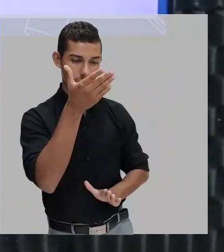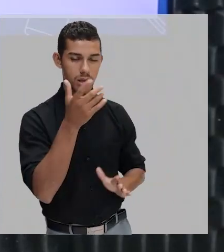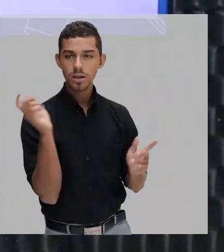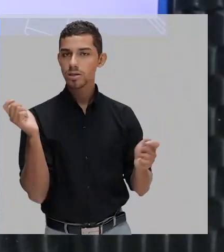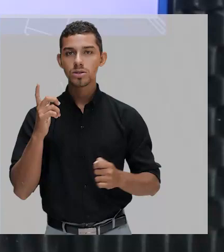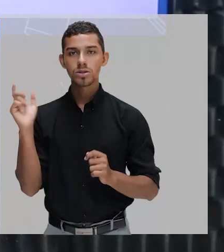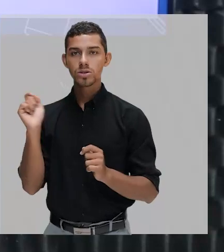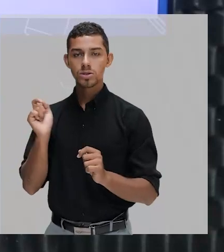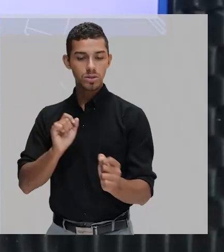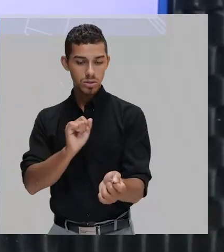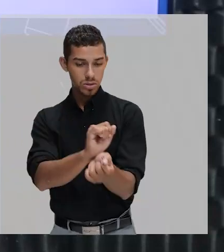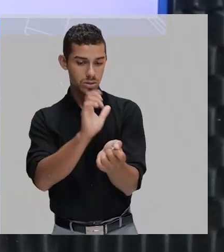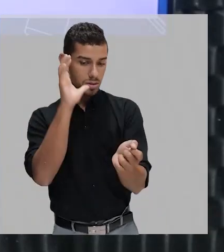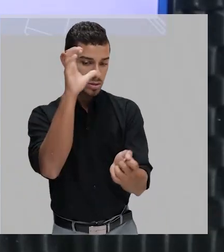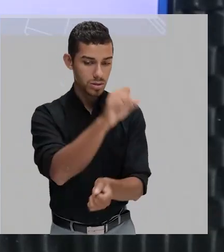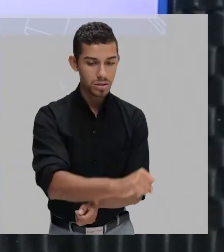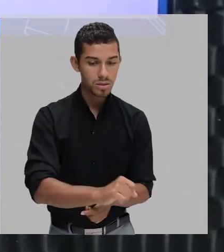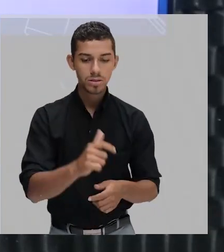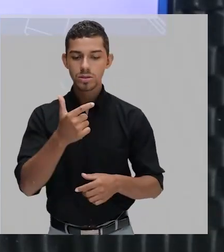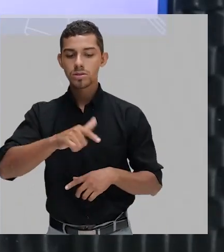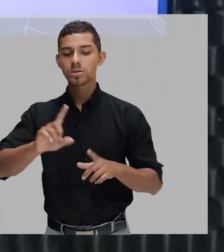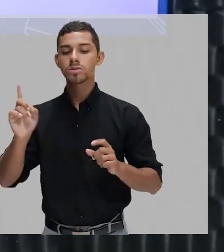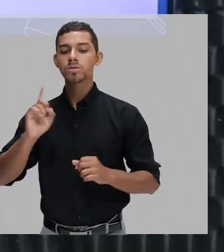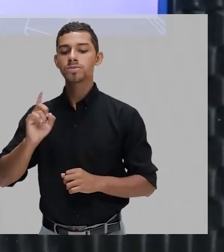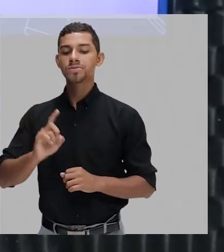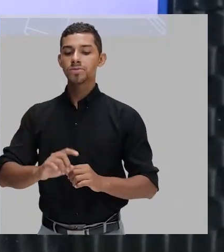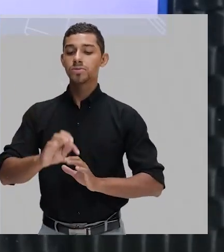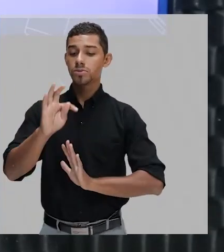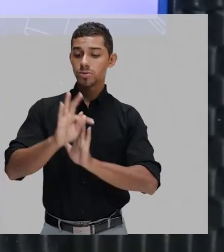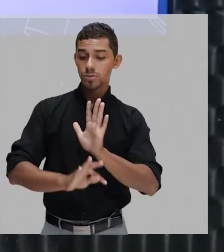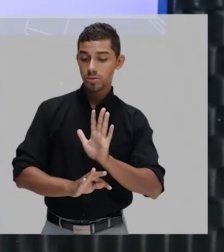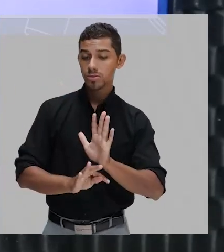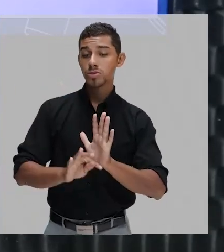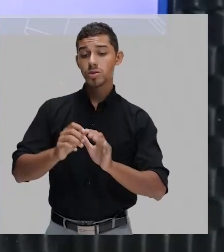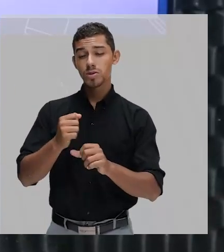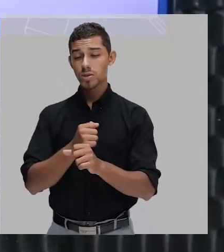fosse capturado novamente. Lembrando que nós estamos falando de um texto de